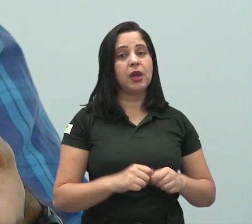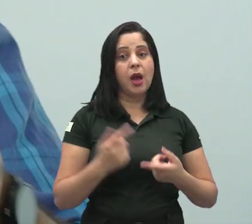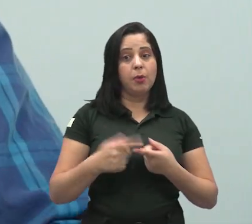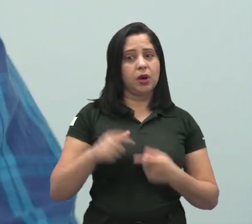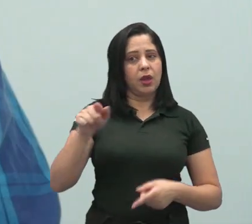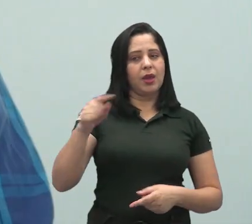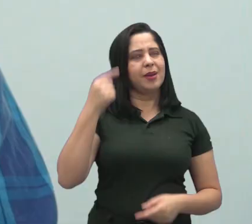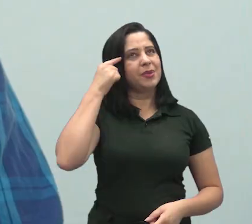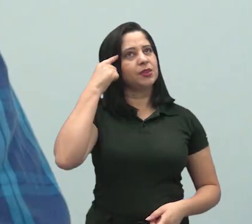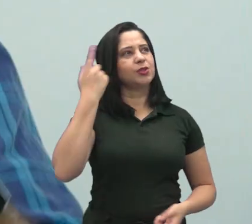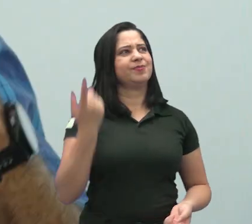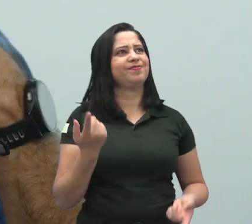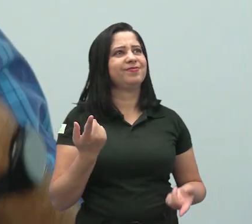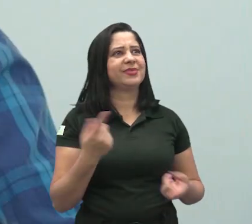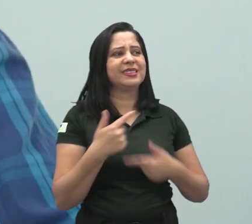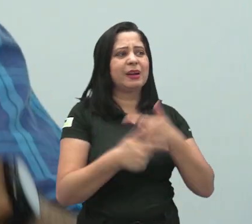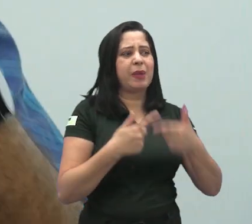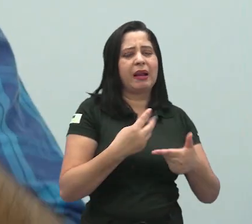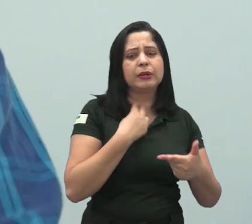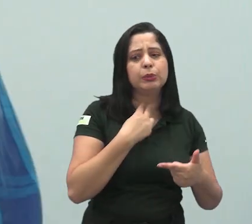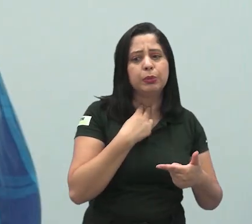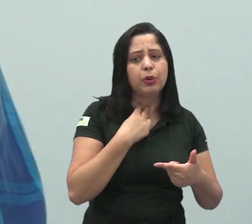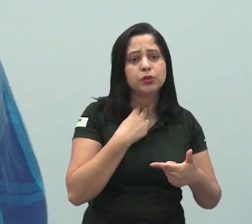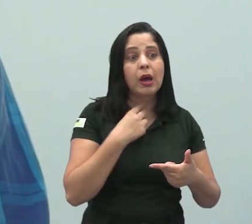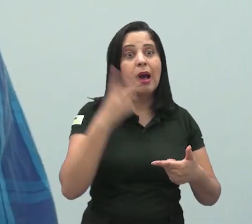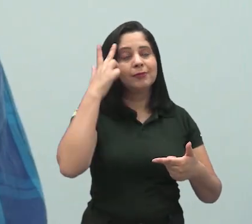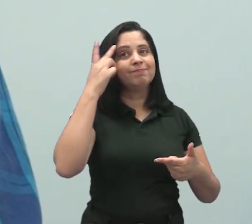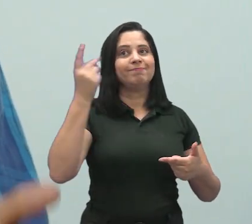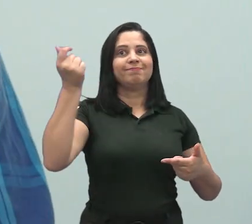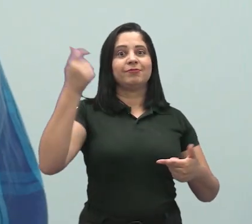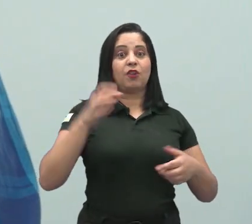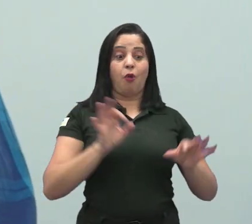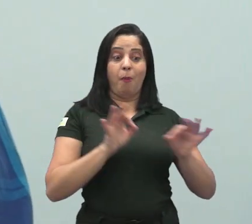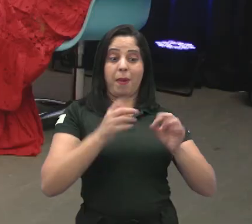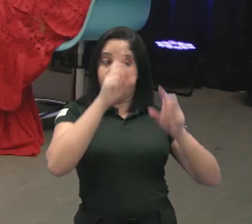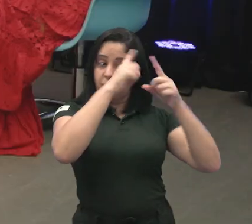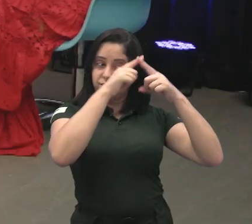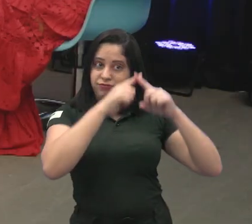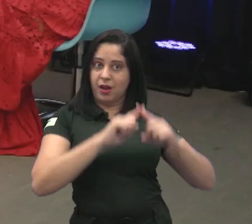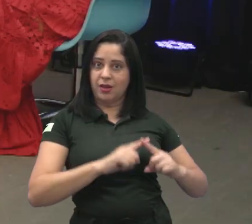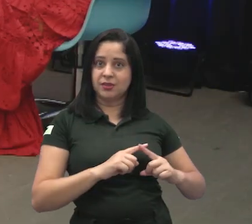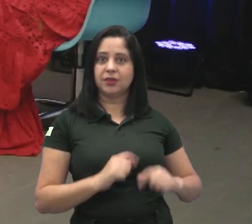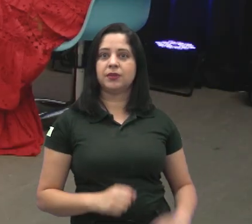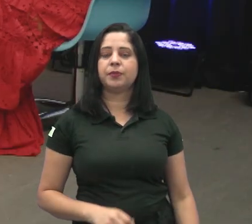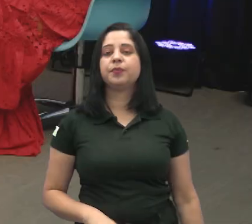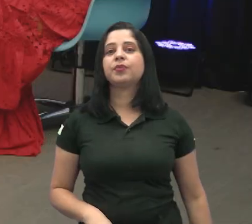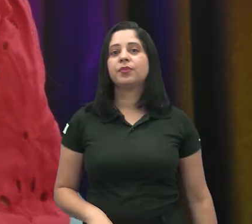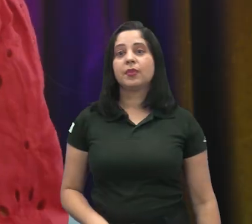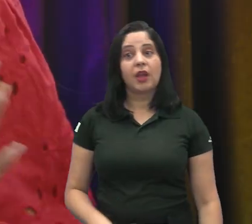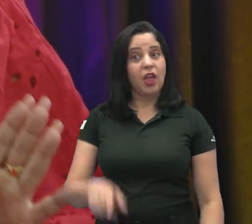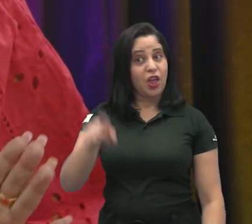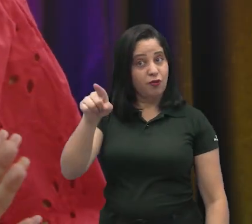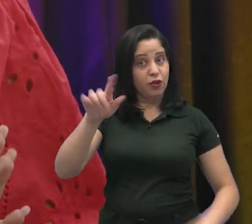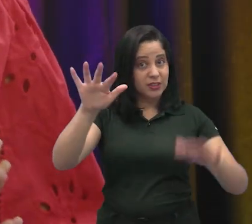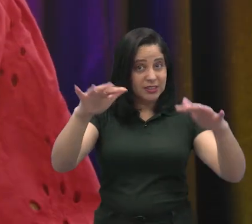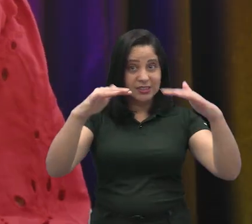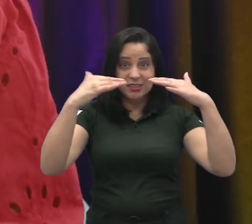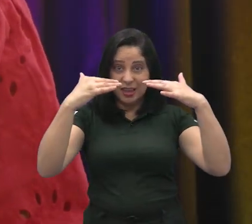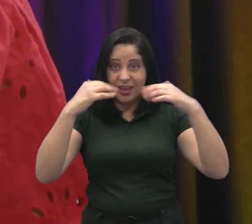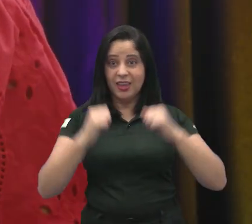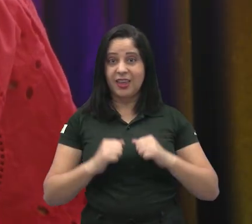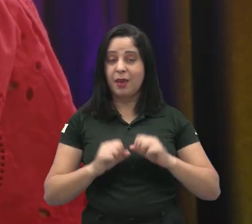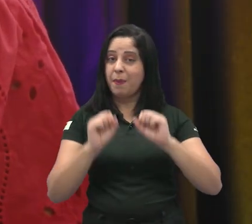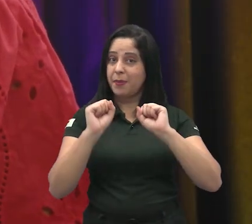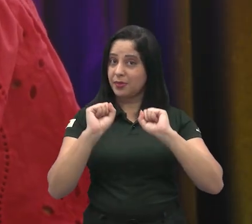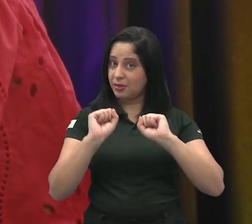virada de chave na vida dele que acabou aí levando ele para o que ele faz hoje. Inclusive, você pode estar nos assistindo pelo